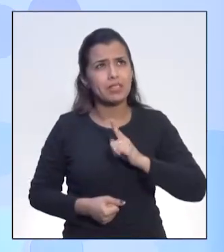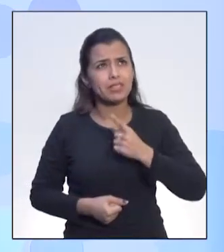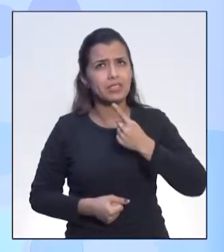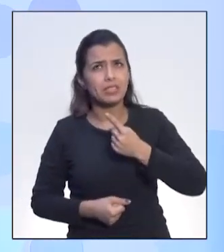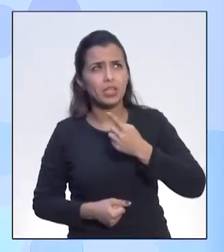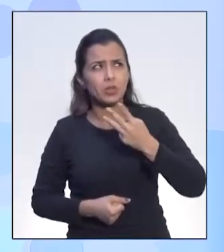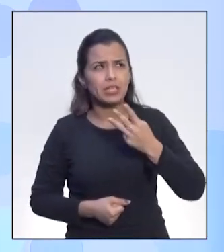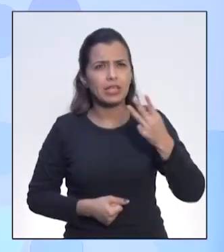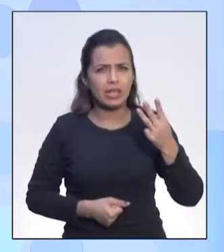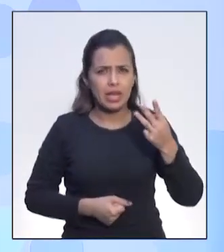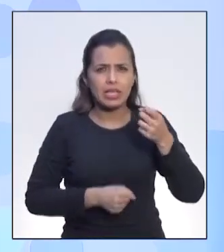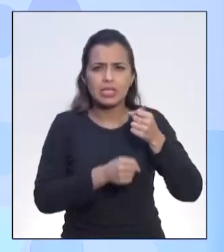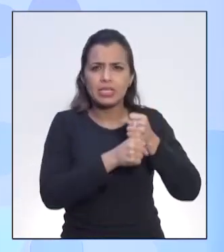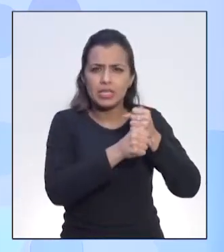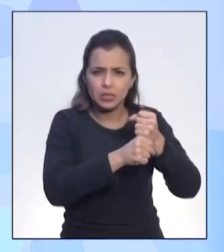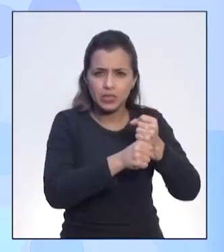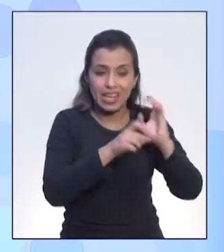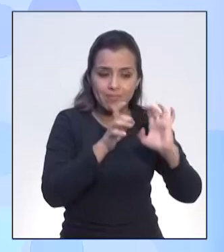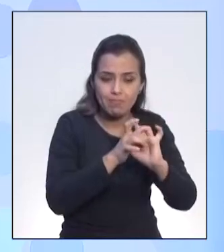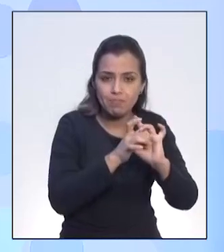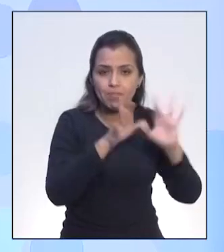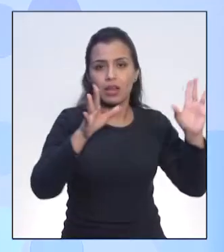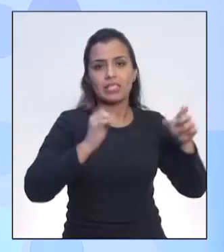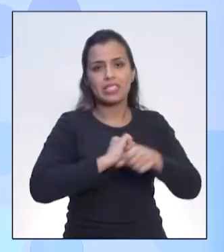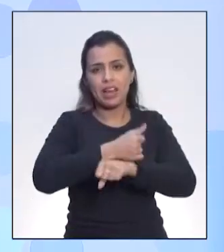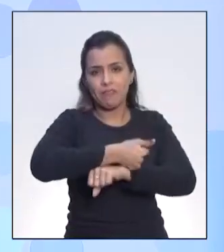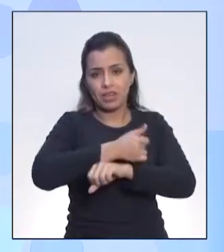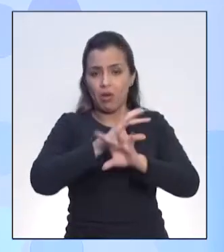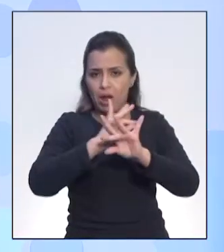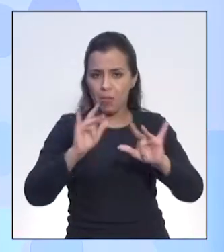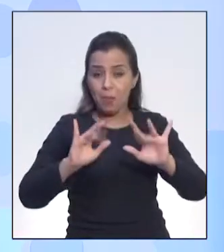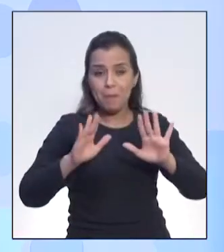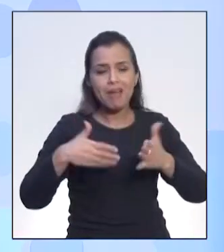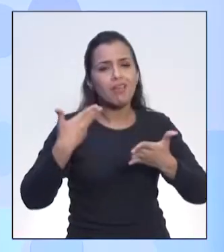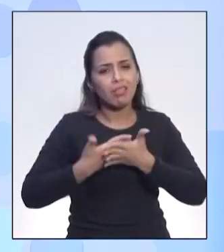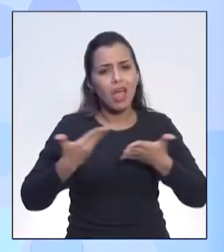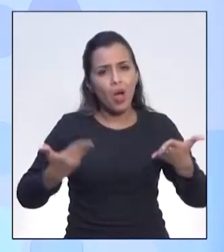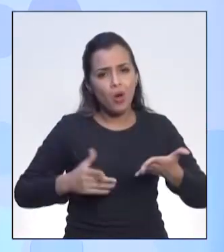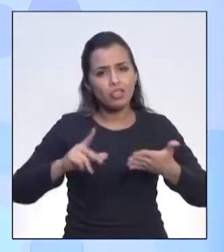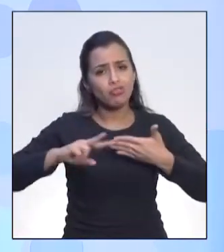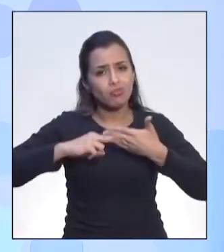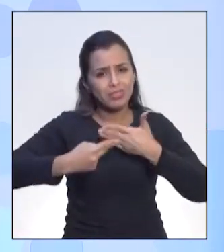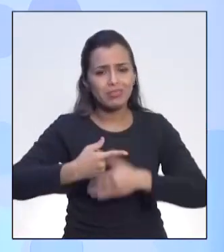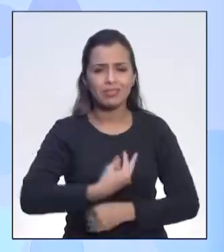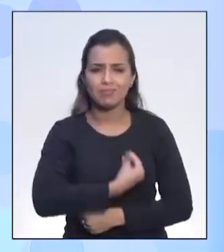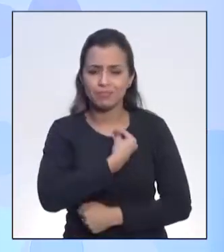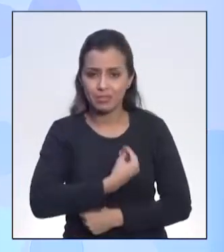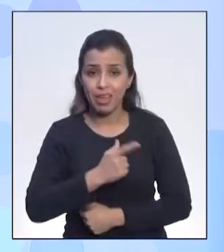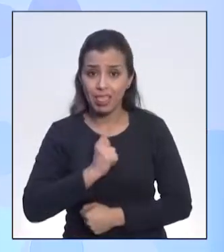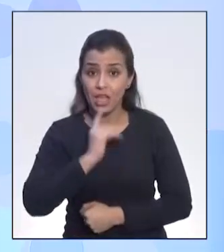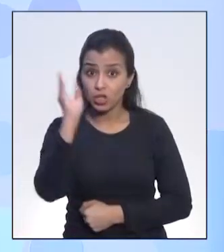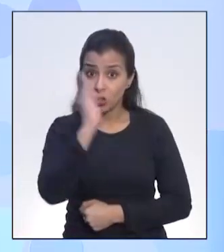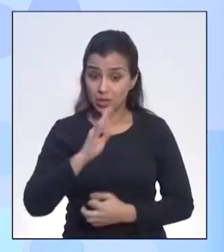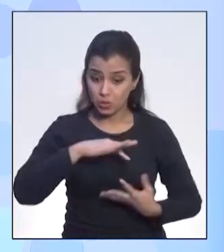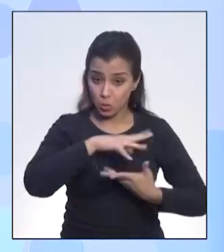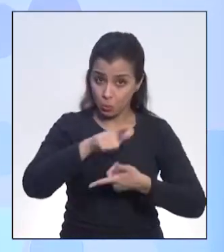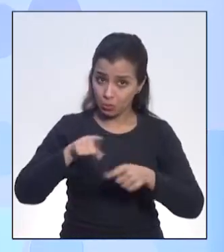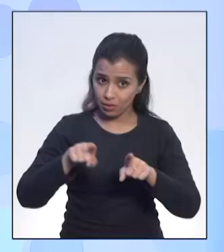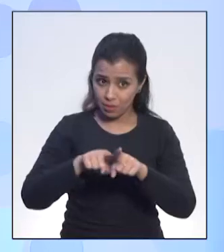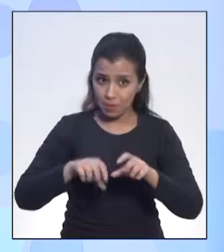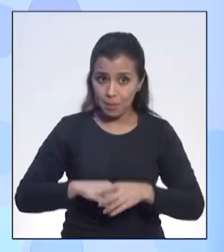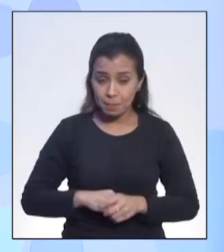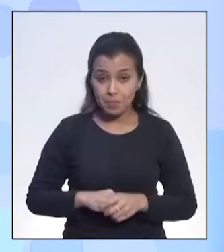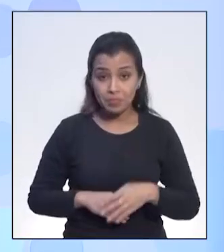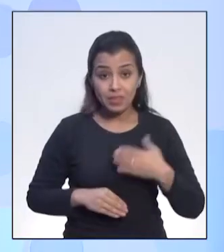que oficialmente, nós não temos escravidão, mas ainda existem em vários lugares do Brasil e do mundo, né?